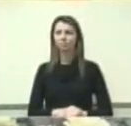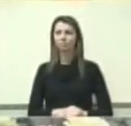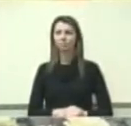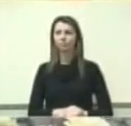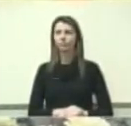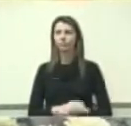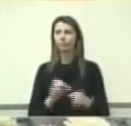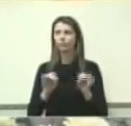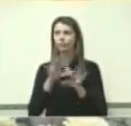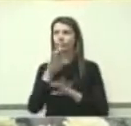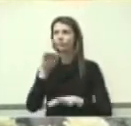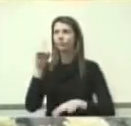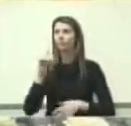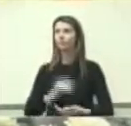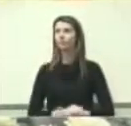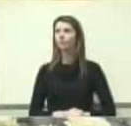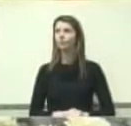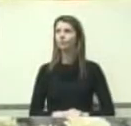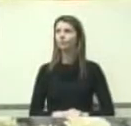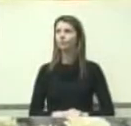glória a Deus